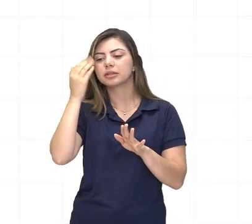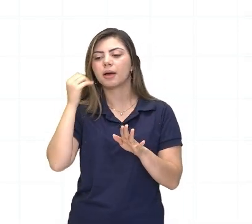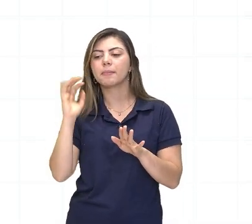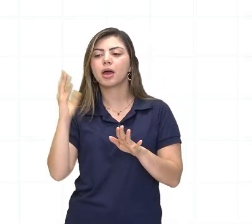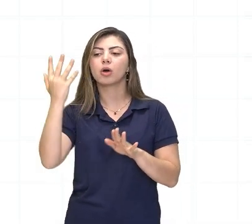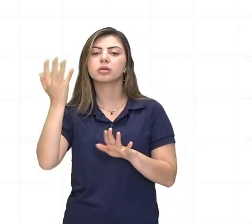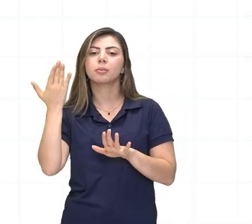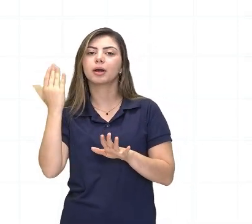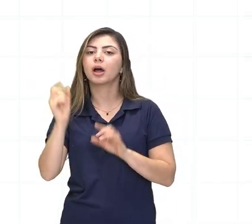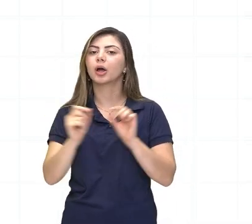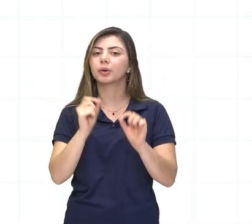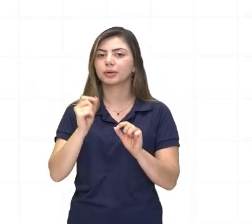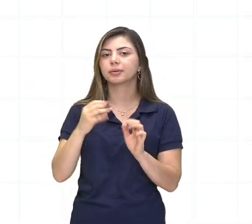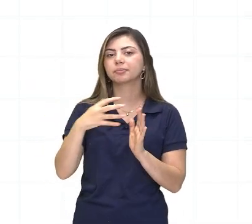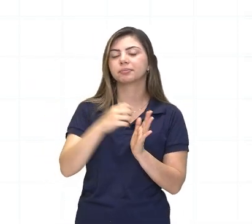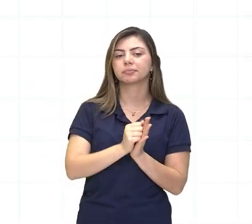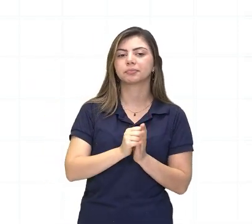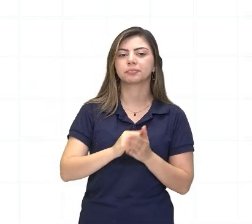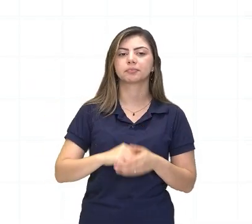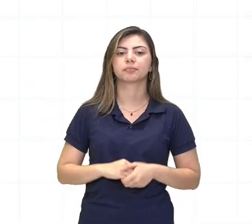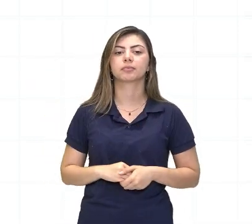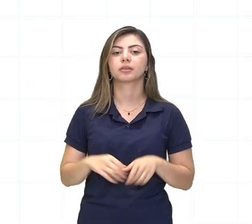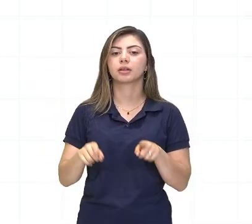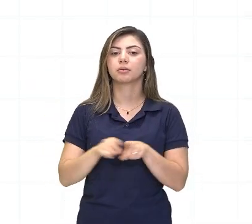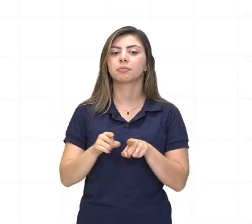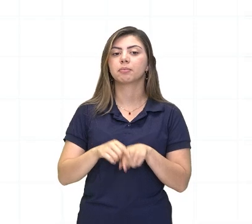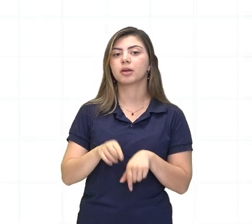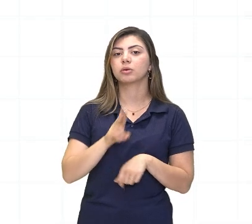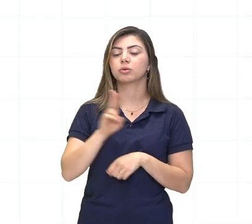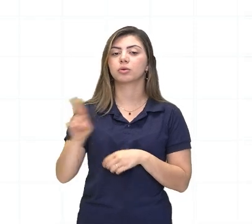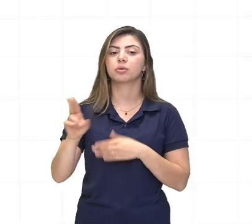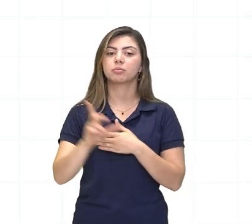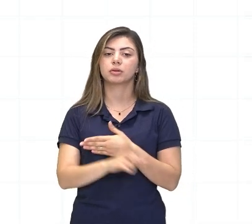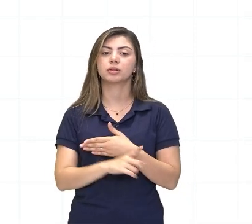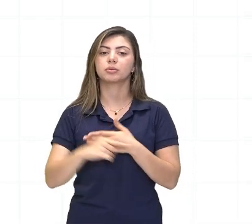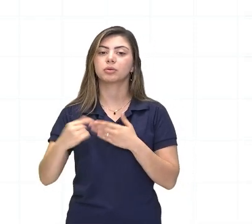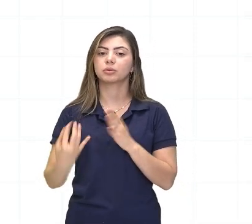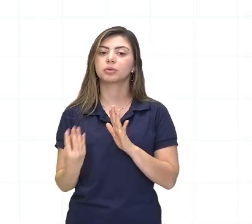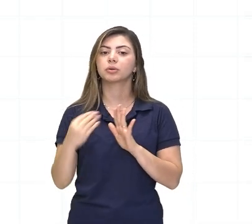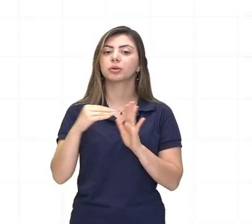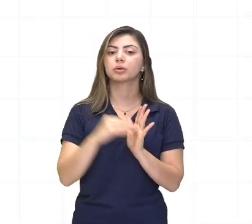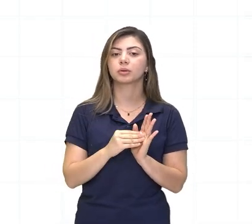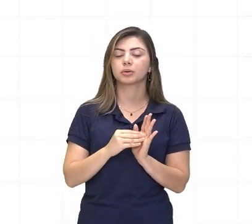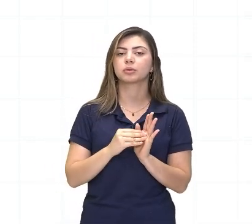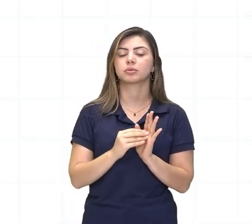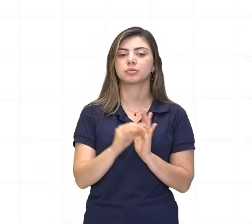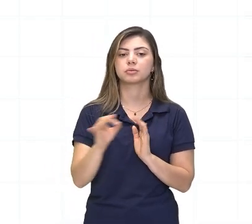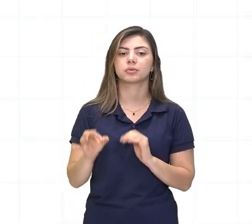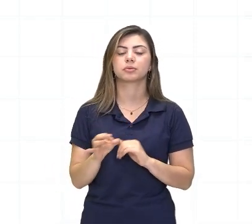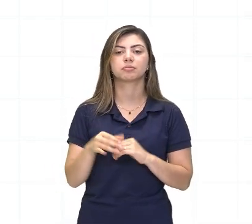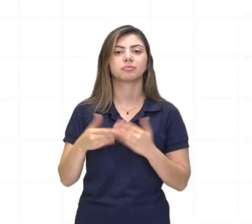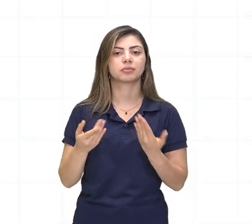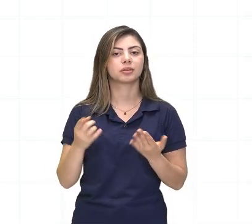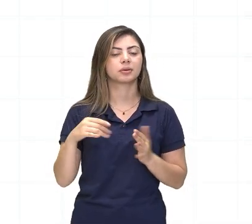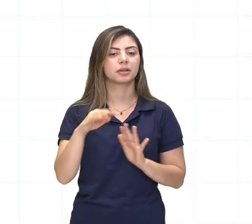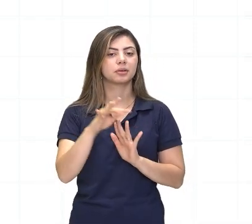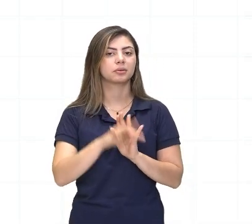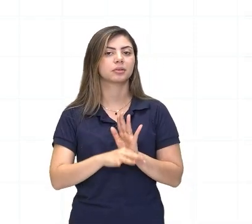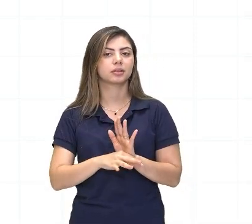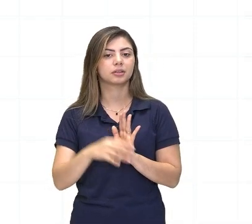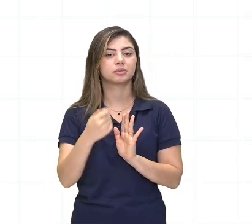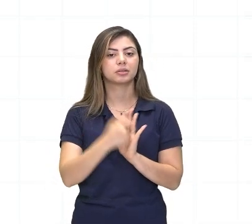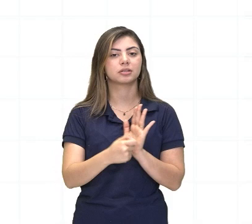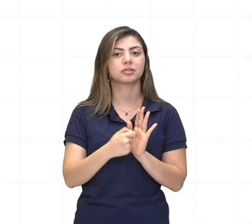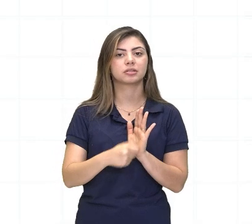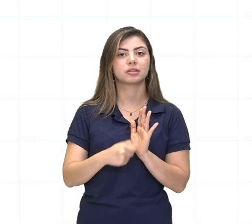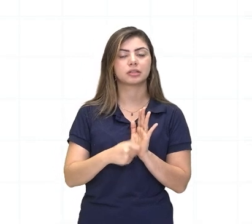verdade? Por Fábio Zucker e a Wener Prado, especial para o Joio e para o The Guardian. Então é um texto escrito aí para o Joio e o Trigo,